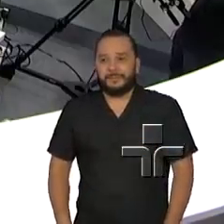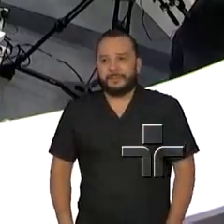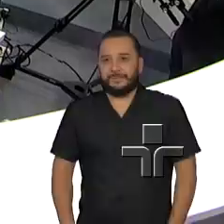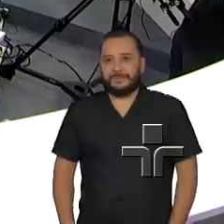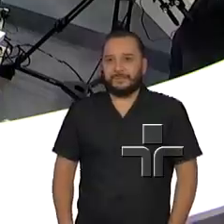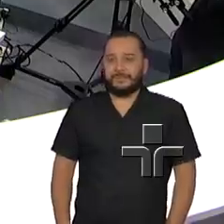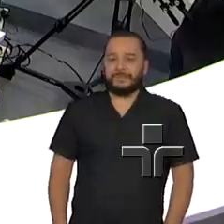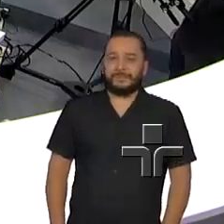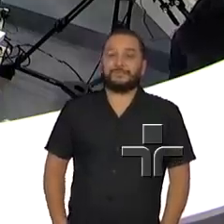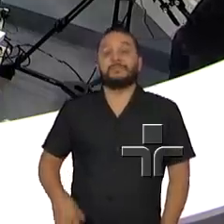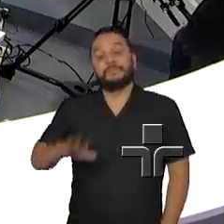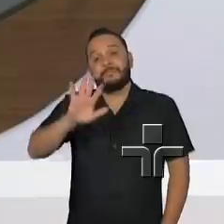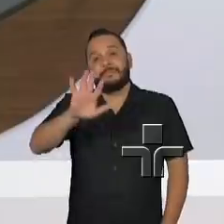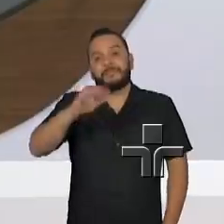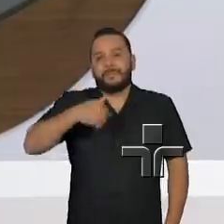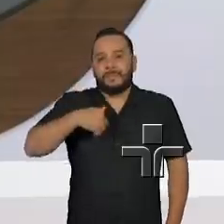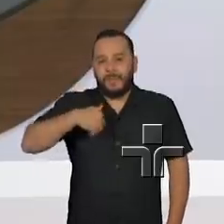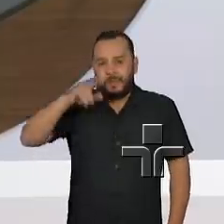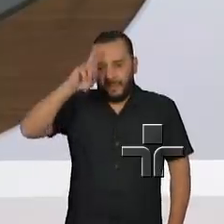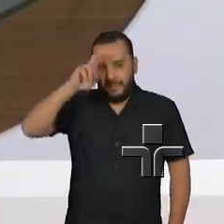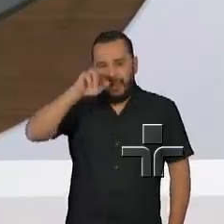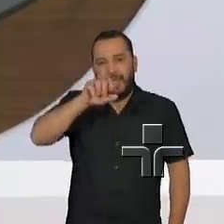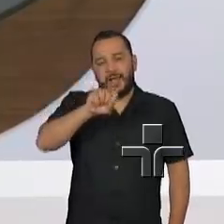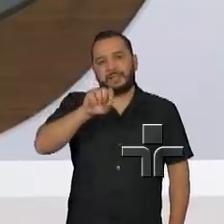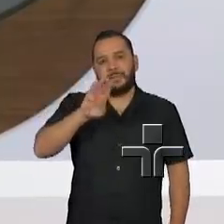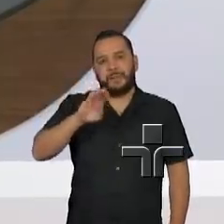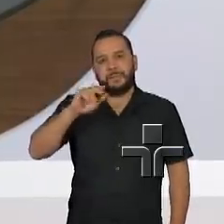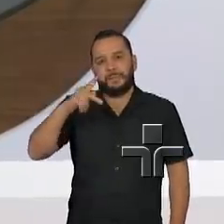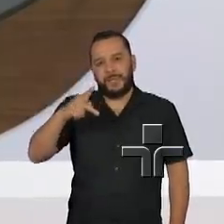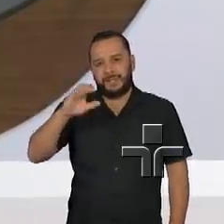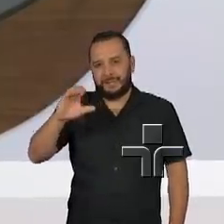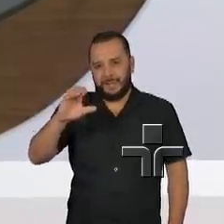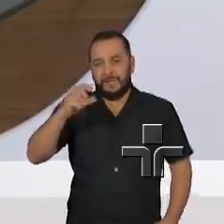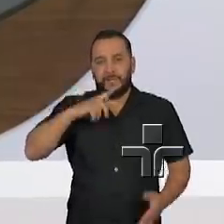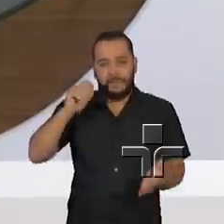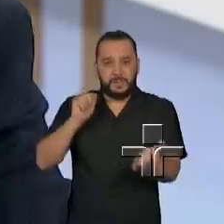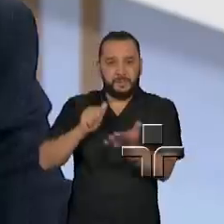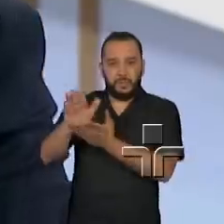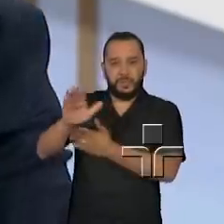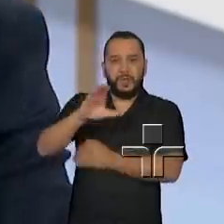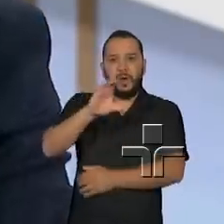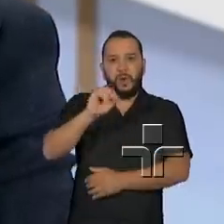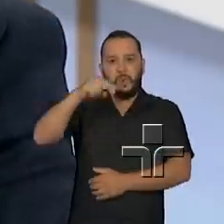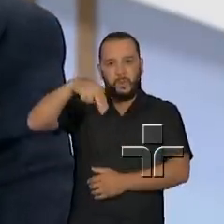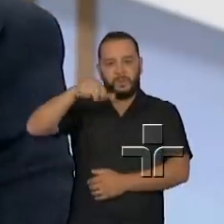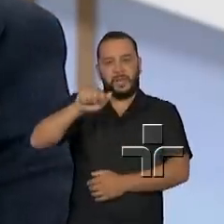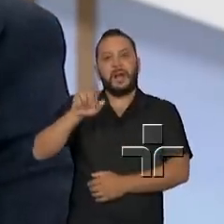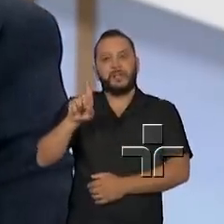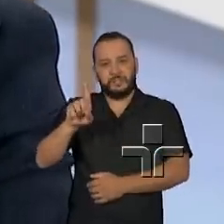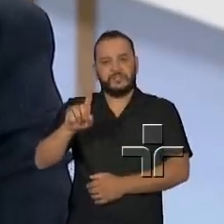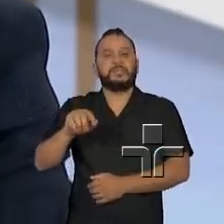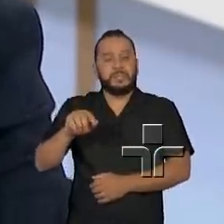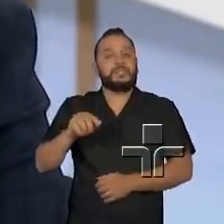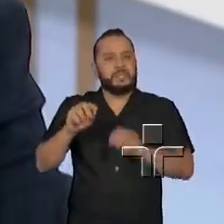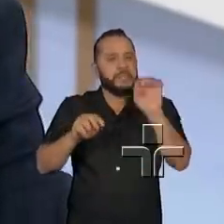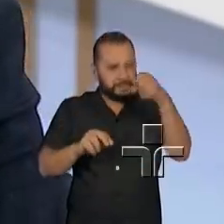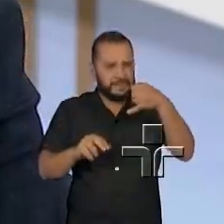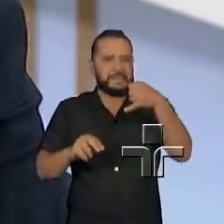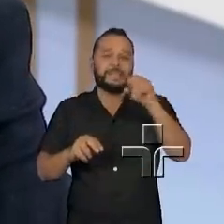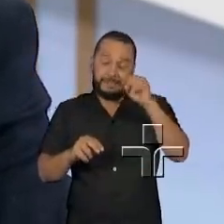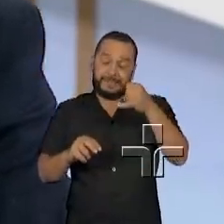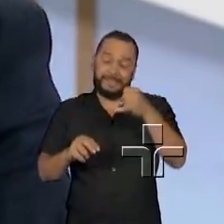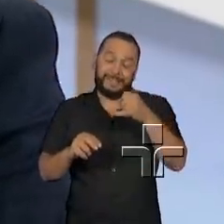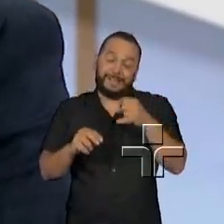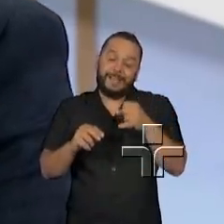episódio, me recordei aqui que a SBPC foi expulsa do CONAD, certo? Sim, excluída. Excluída. Tudo bem, é uma palavra